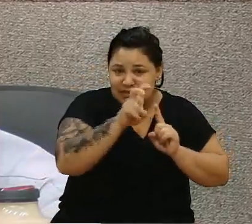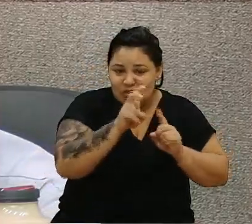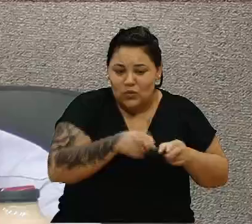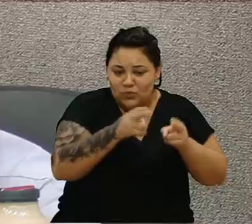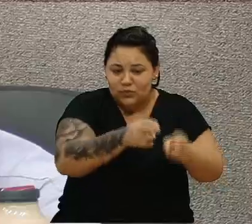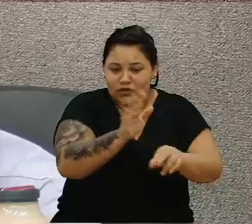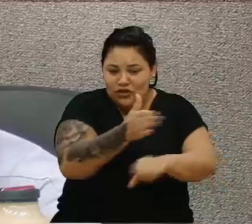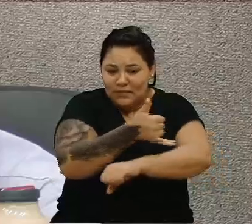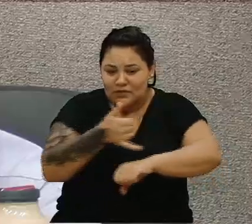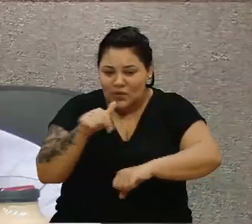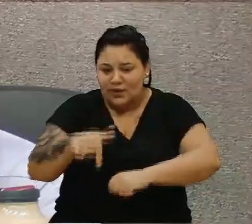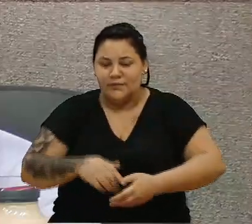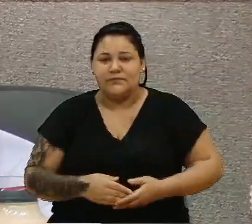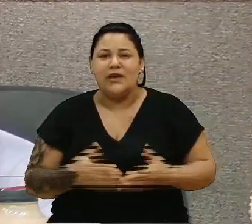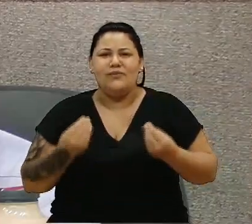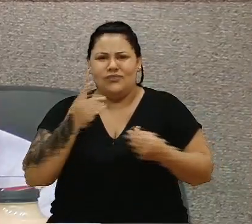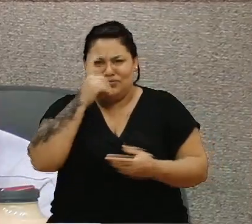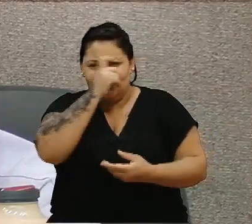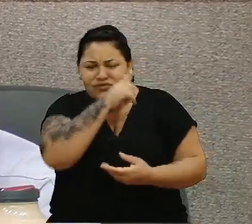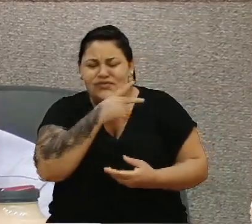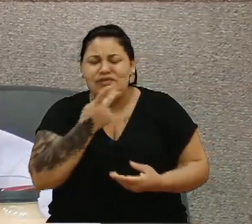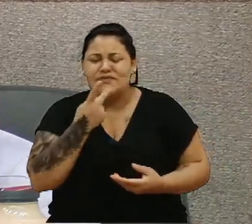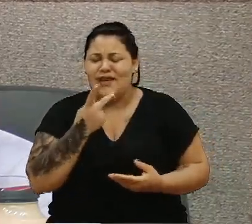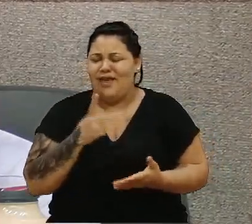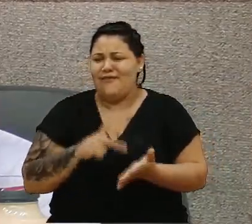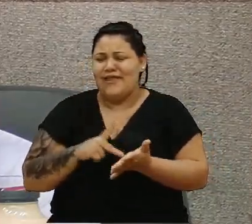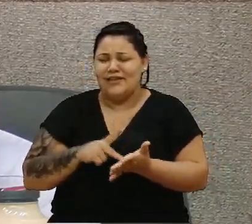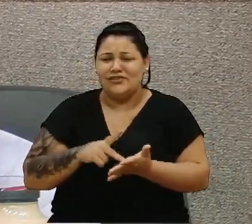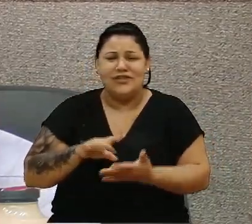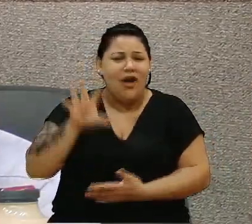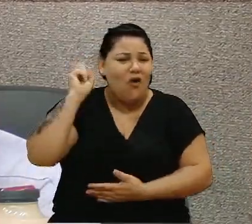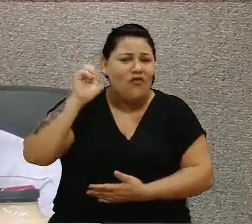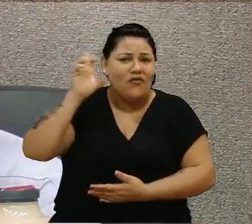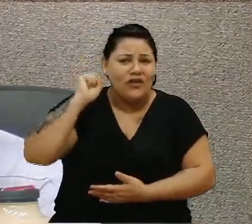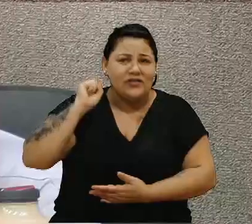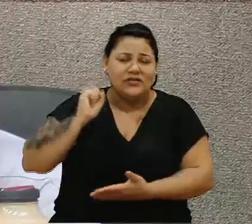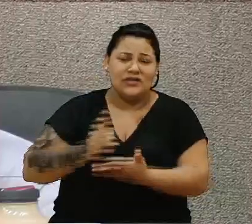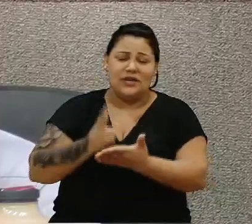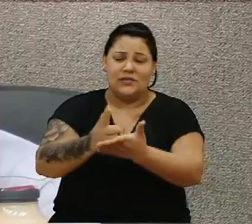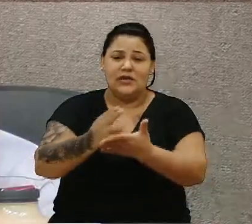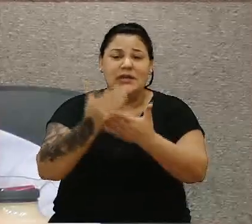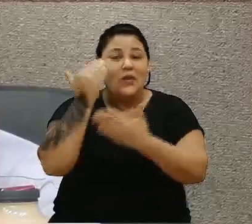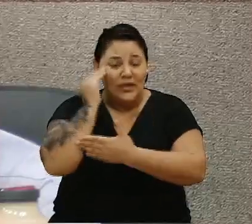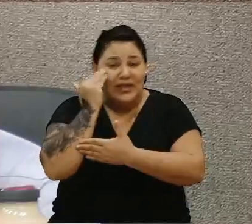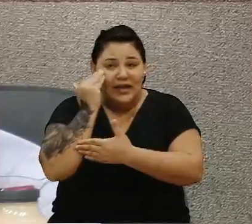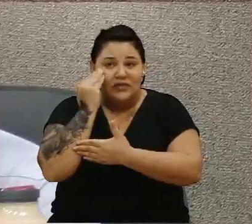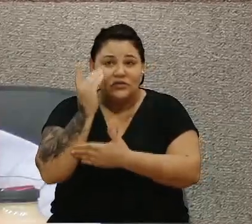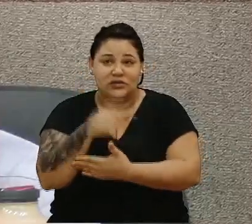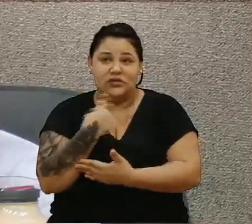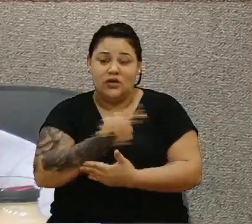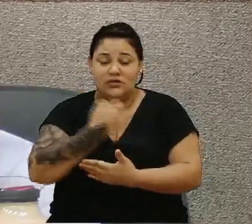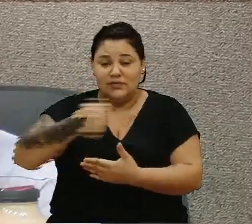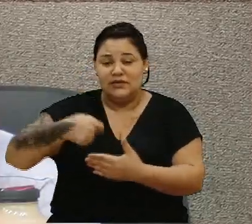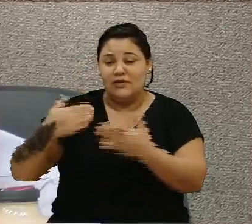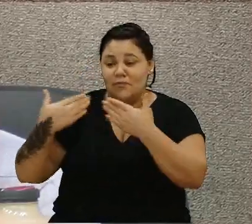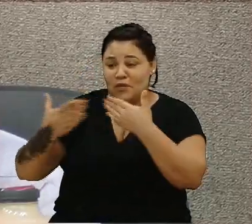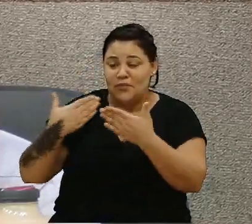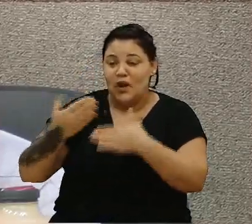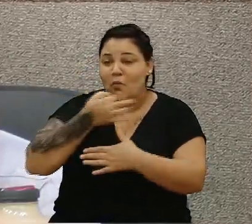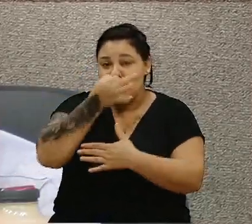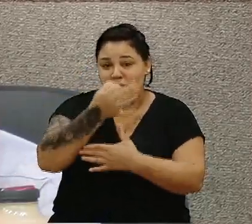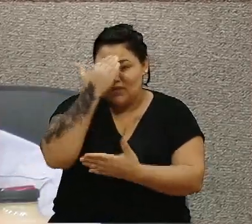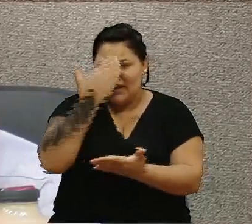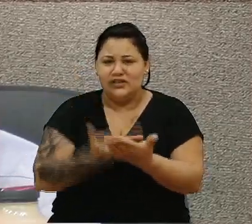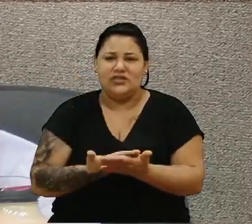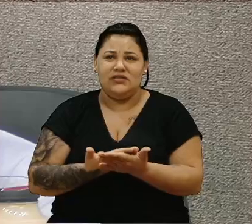assim, é muito difícil. Eu vou dizer para vocês, a gente está ouvindo aqui toda hora e eu entendo que nós aqui temos que vir e argumentar aquilo que a gente acredita.